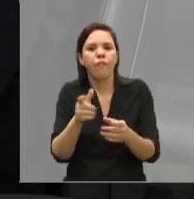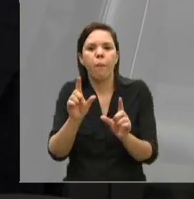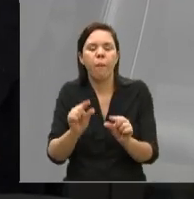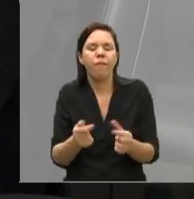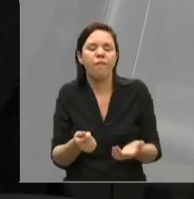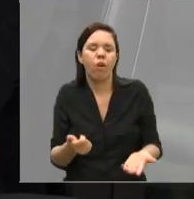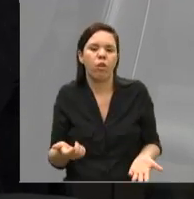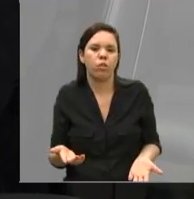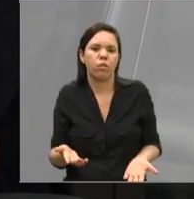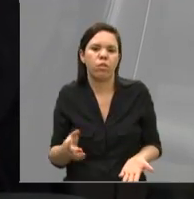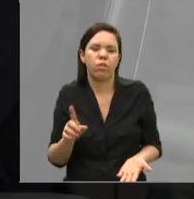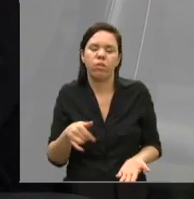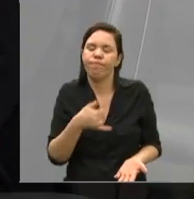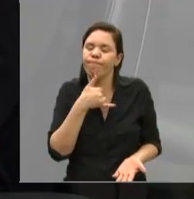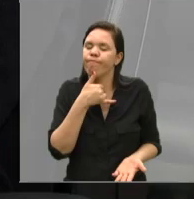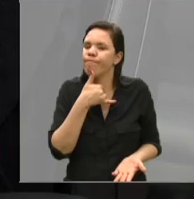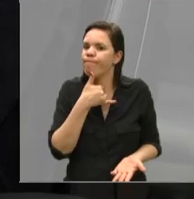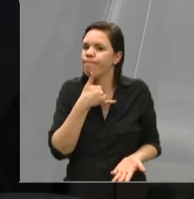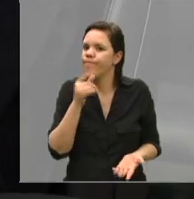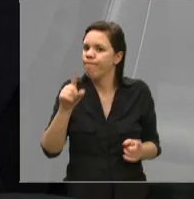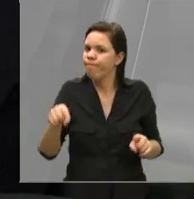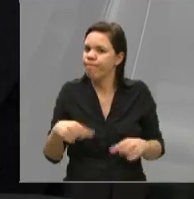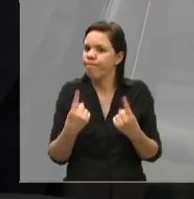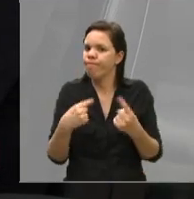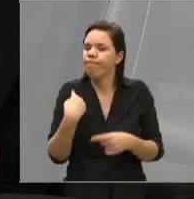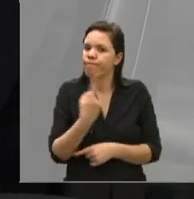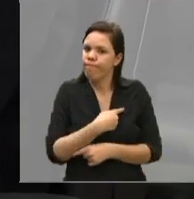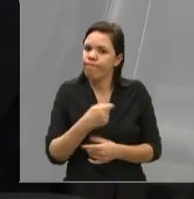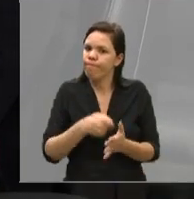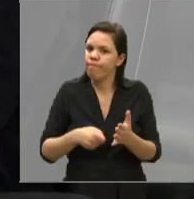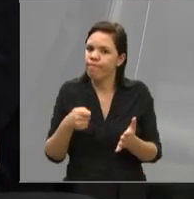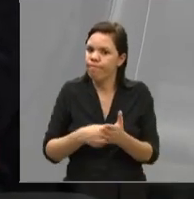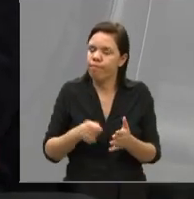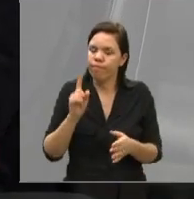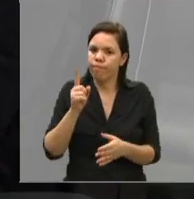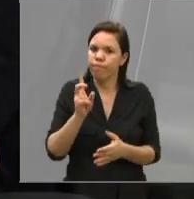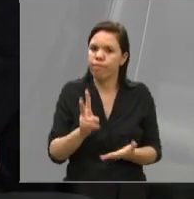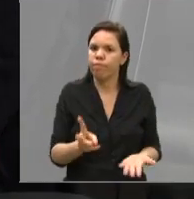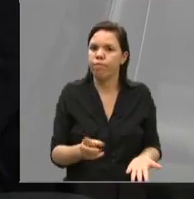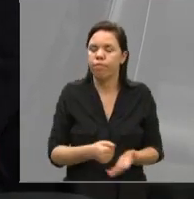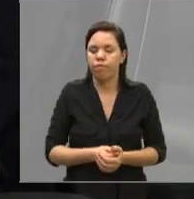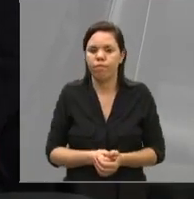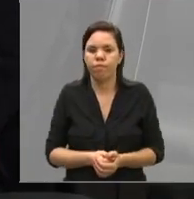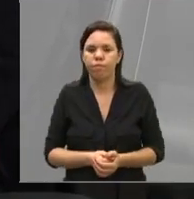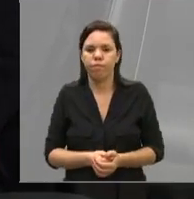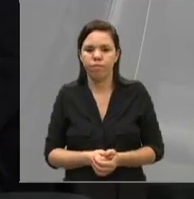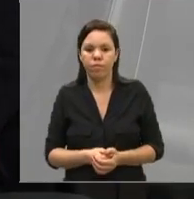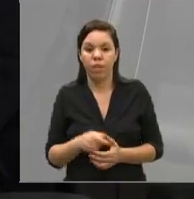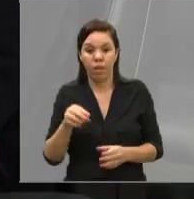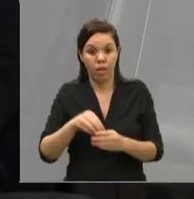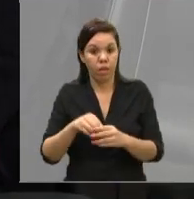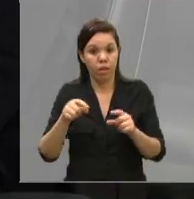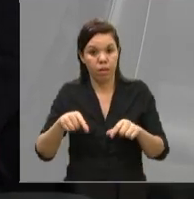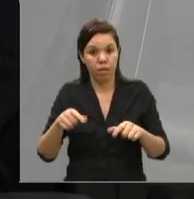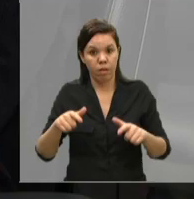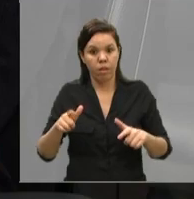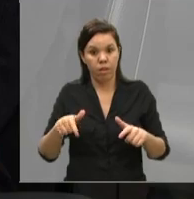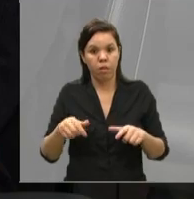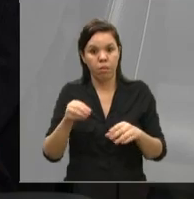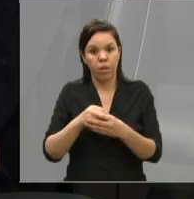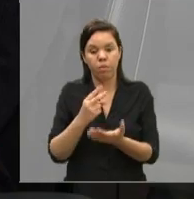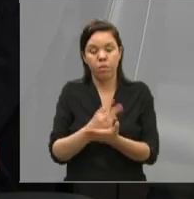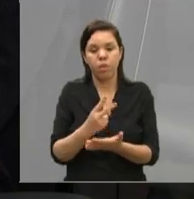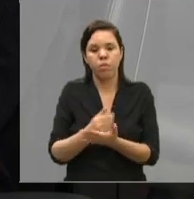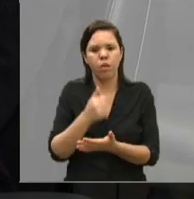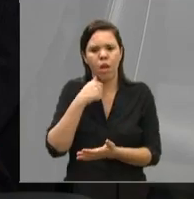Então isso infelizmente, são desafios que nós mulheres temos que enfrentar todo dia. E aqui dentro, mesmo sendo a única mulher, a